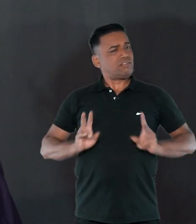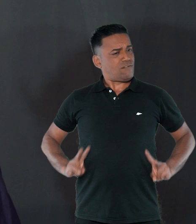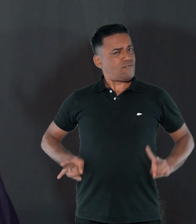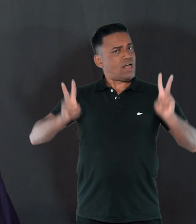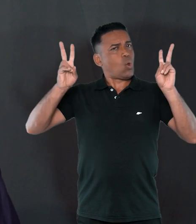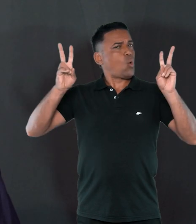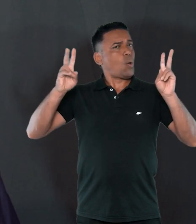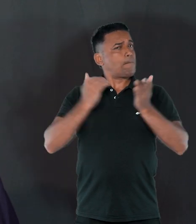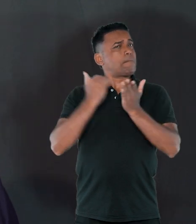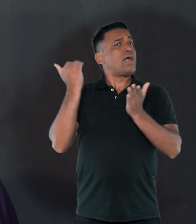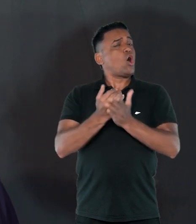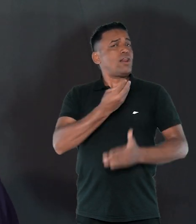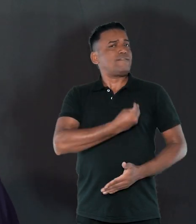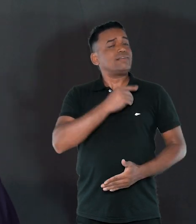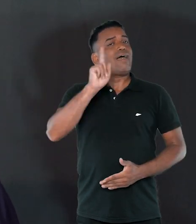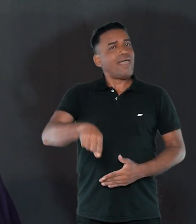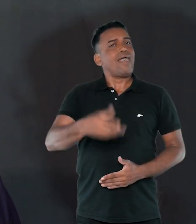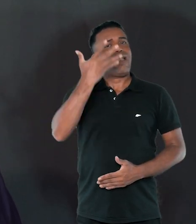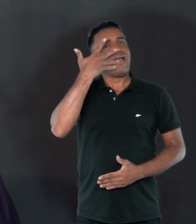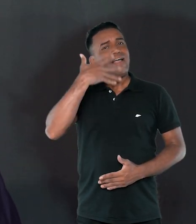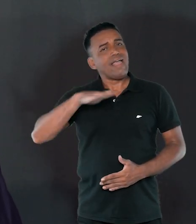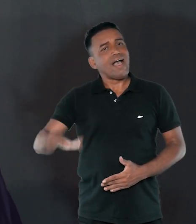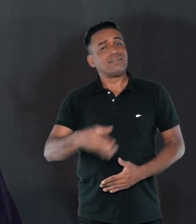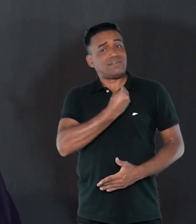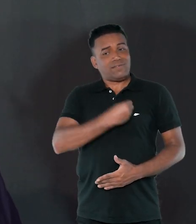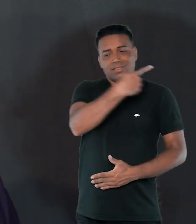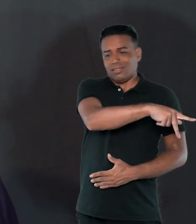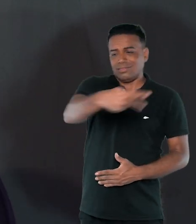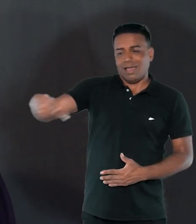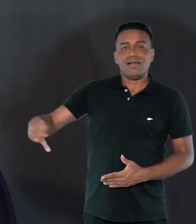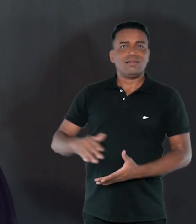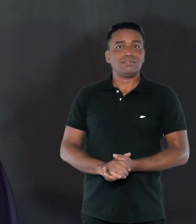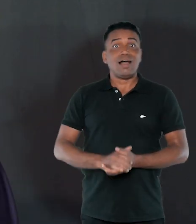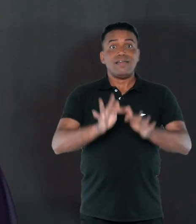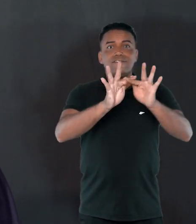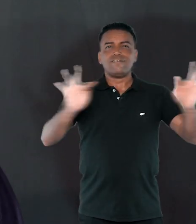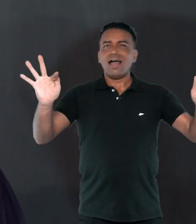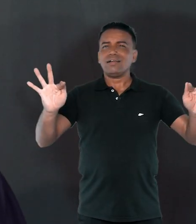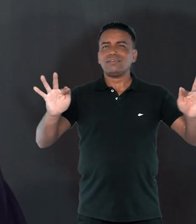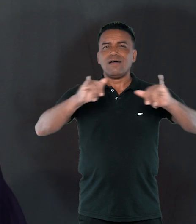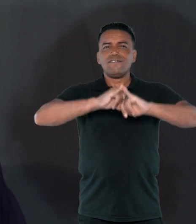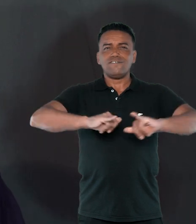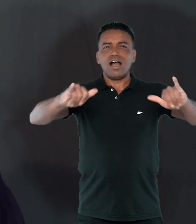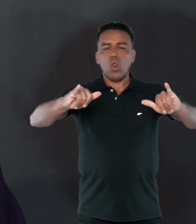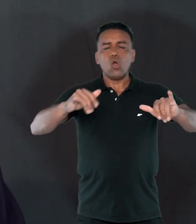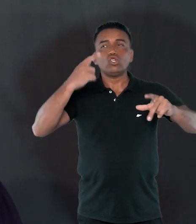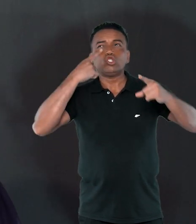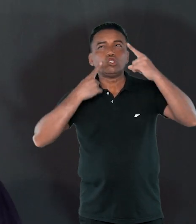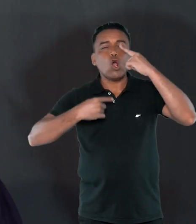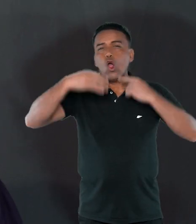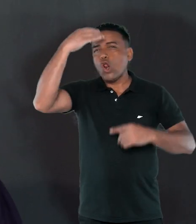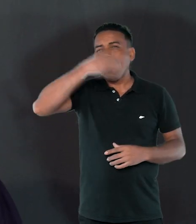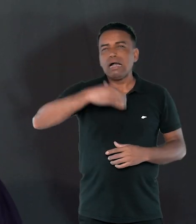de uma criança. E ela falou essa frase chorando. E aí que eu me atinei com a